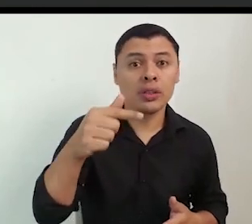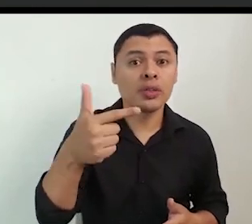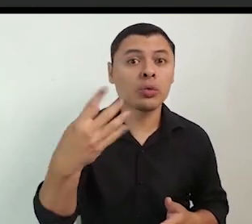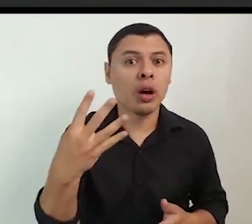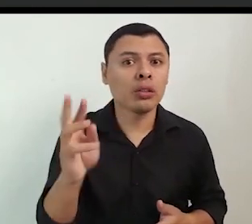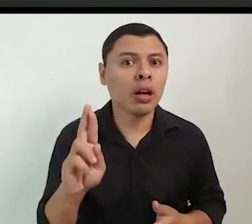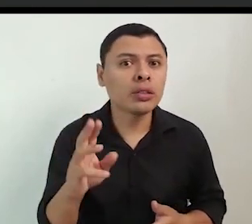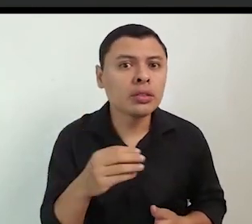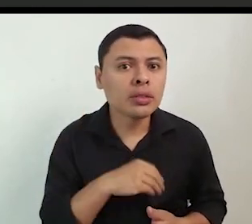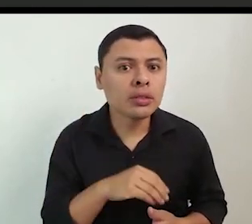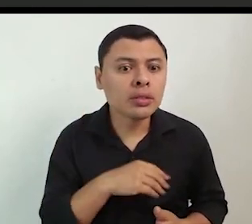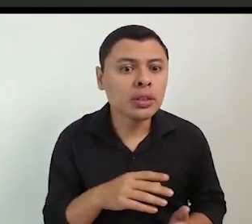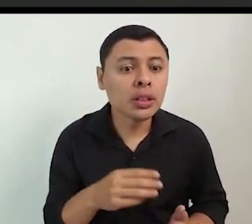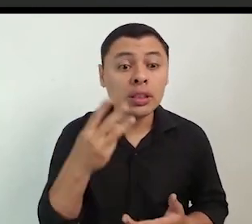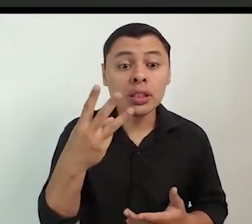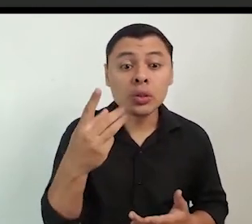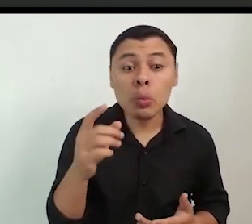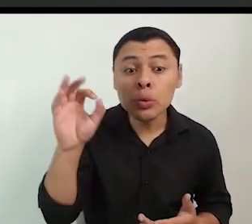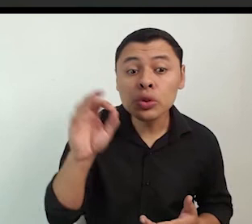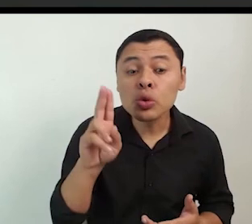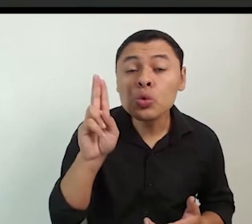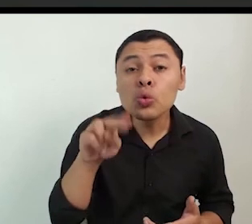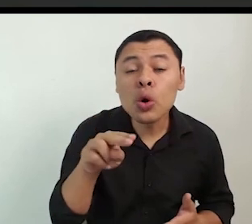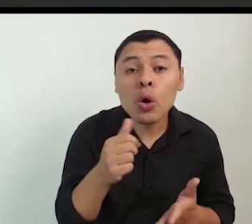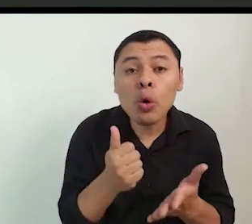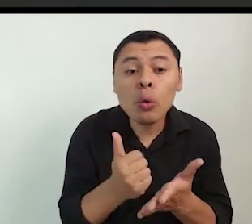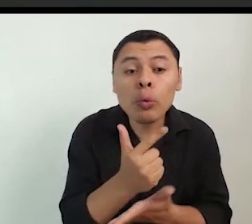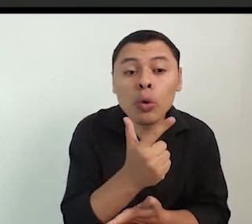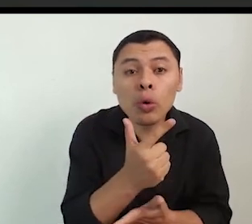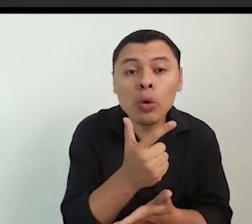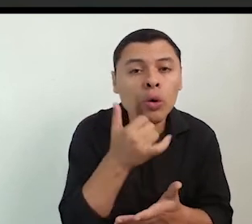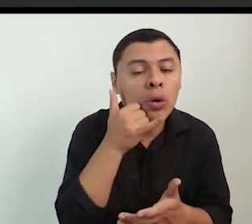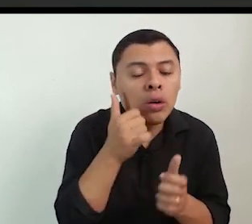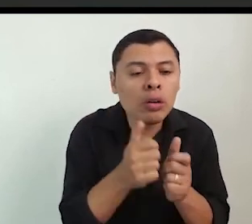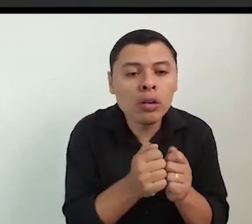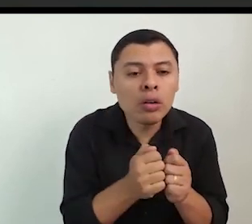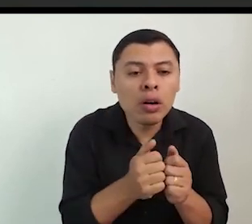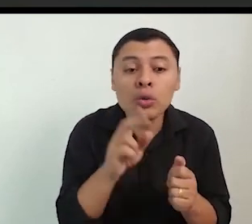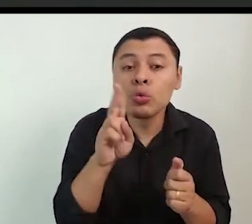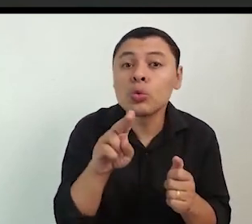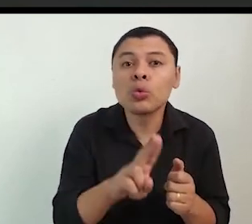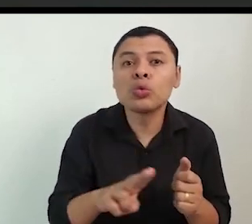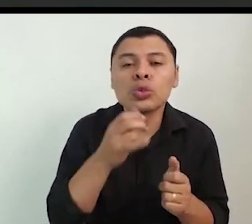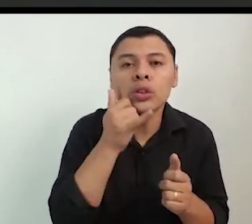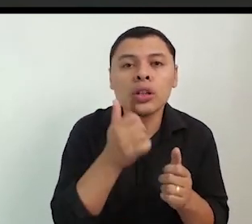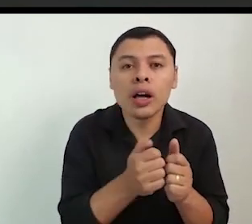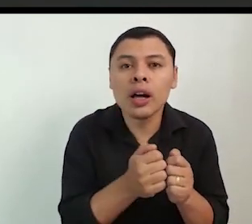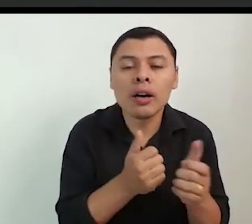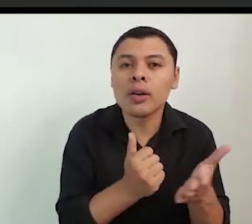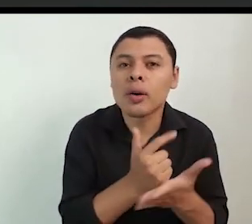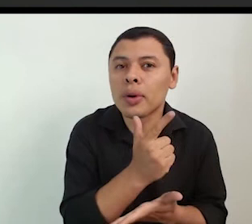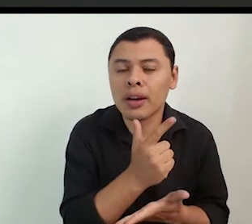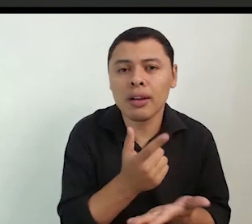dessa população. No que se comprar por um smartphone, assim, incluso